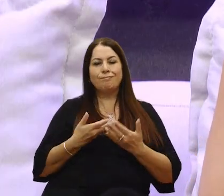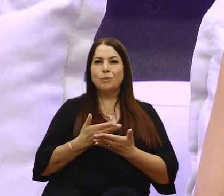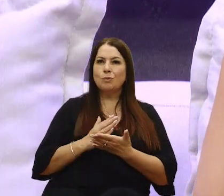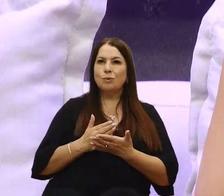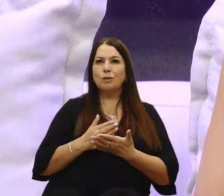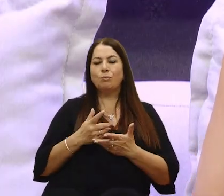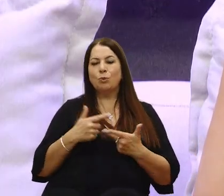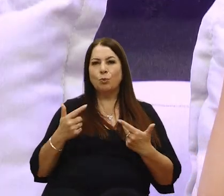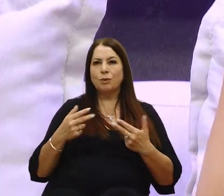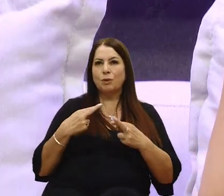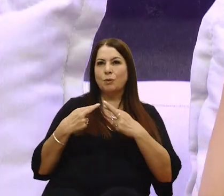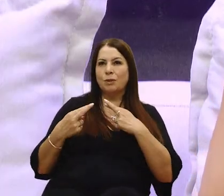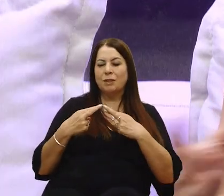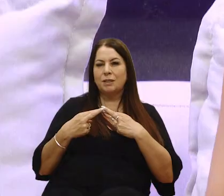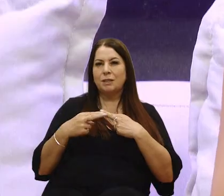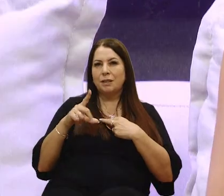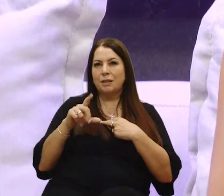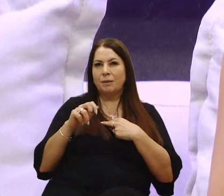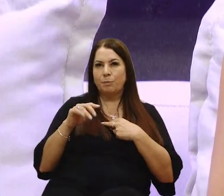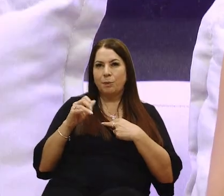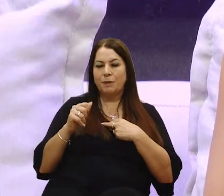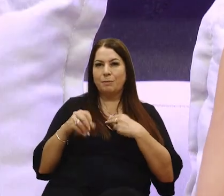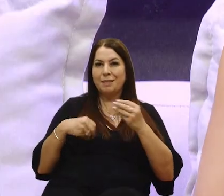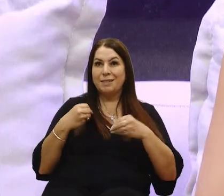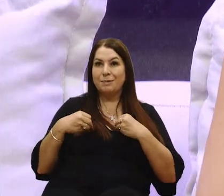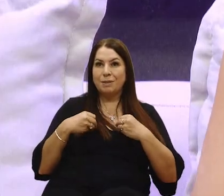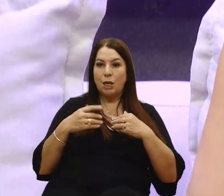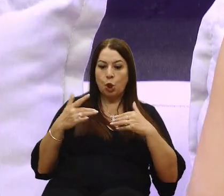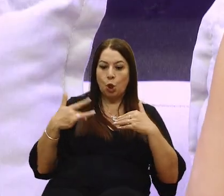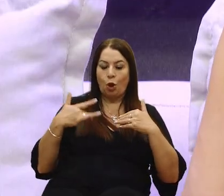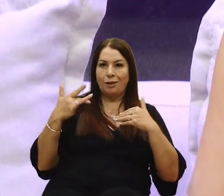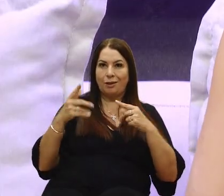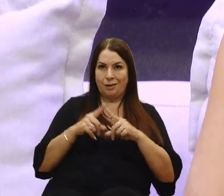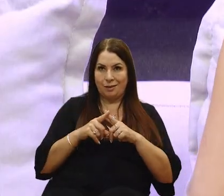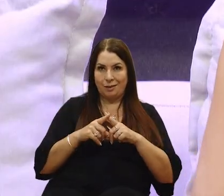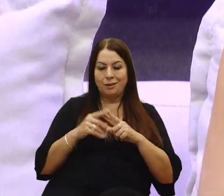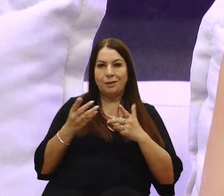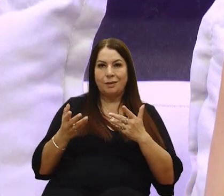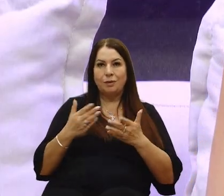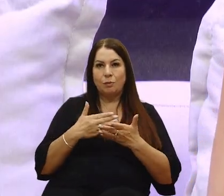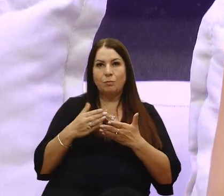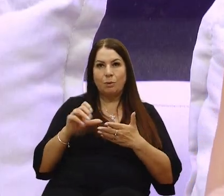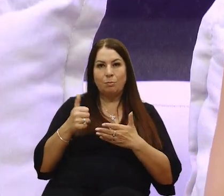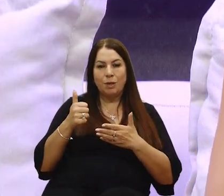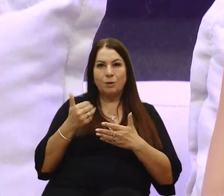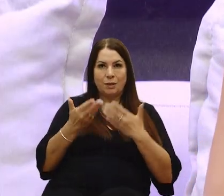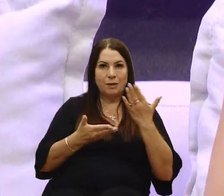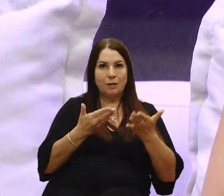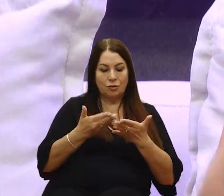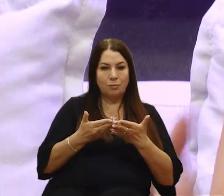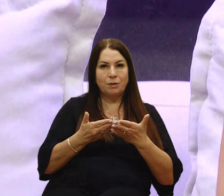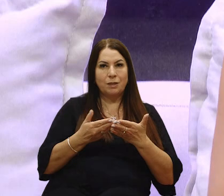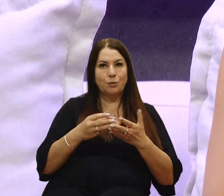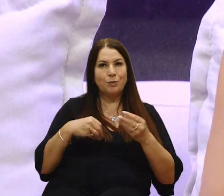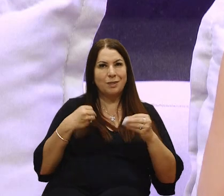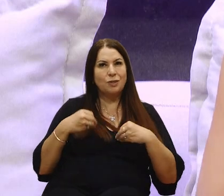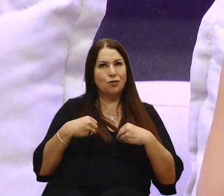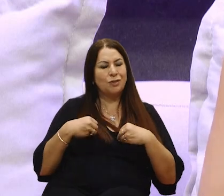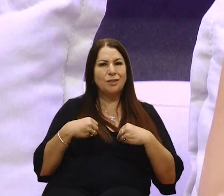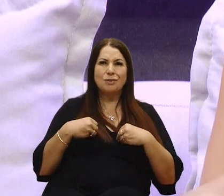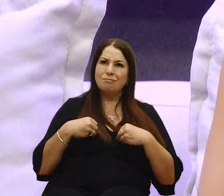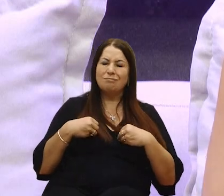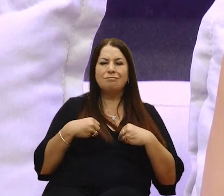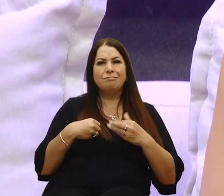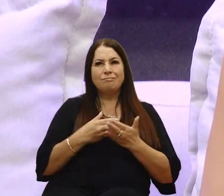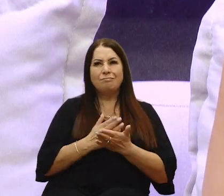mais desconforto, porque também é algo que está relacionado ao lipedema, né, a sensibilidade ao toque. Então, nos primeiros